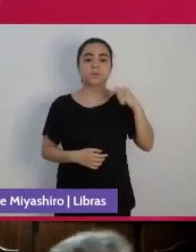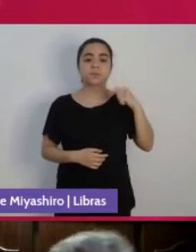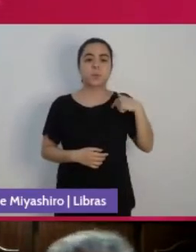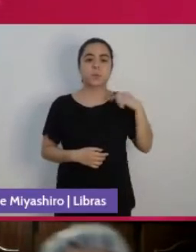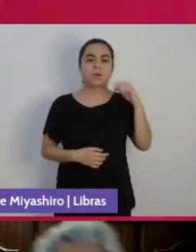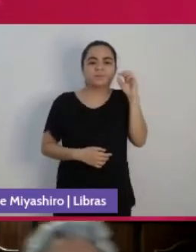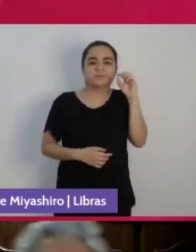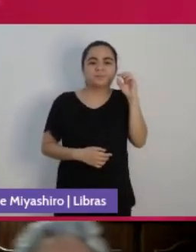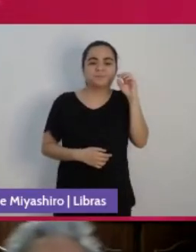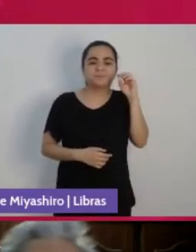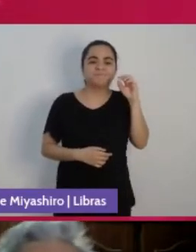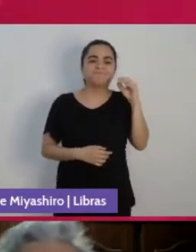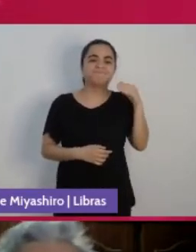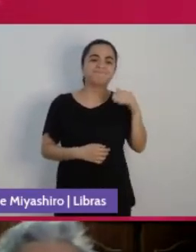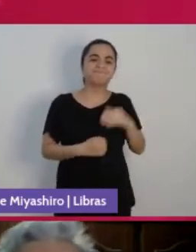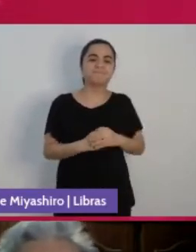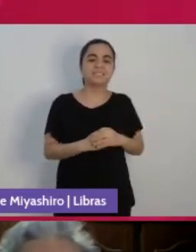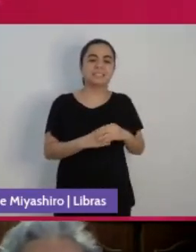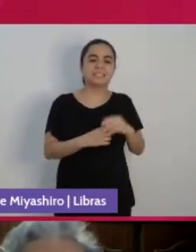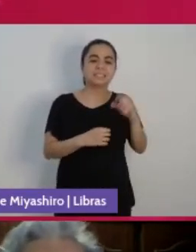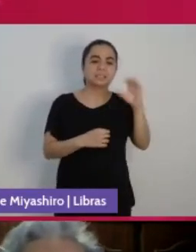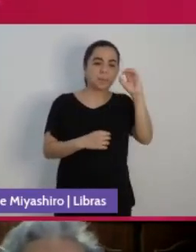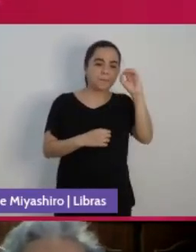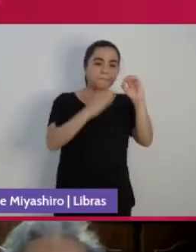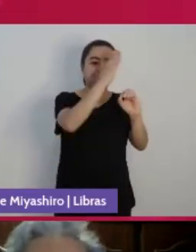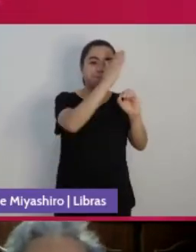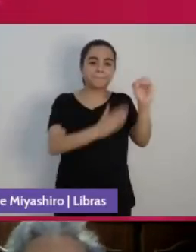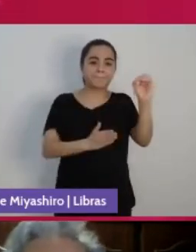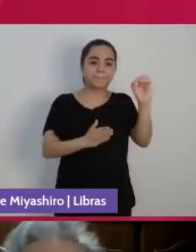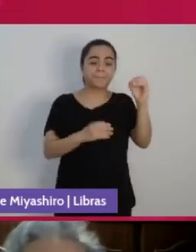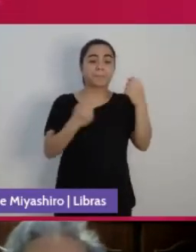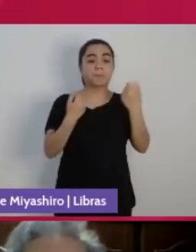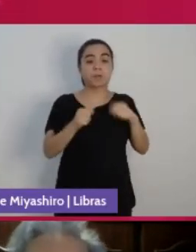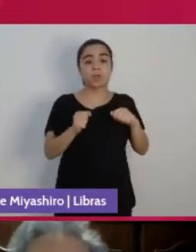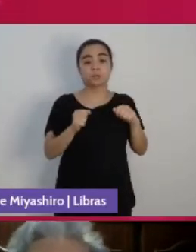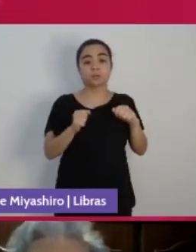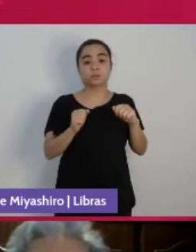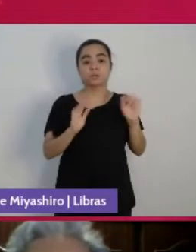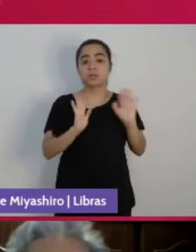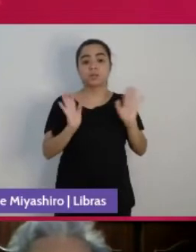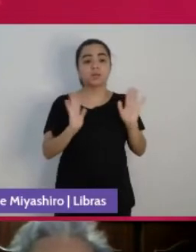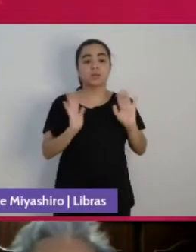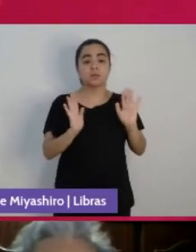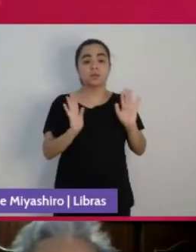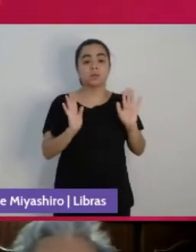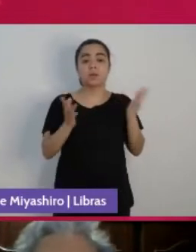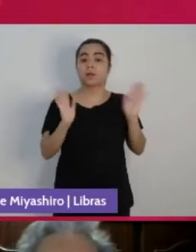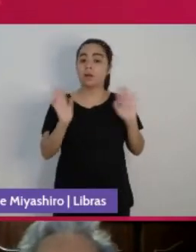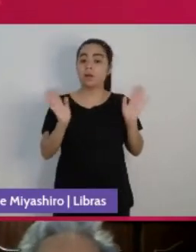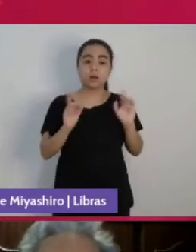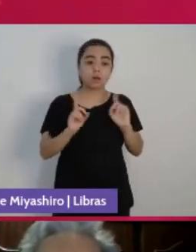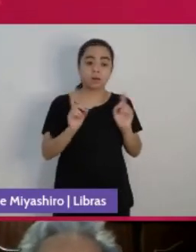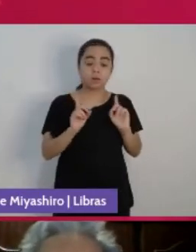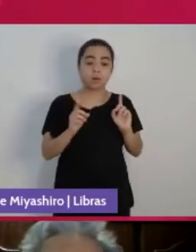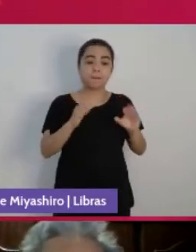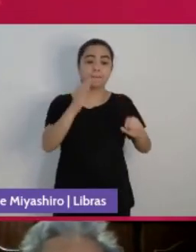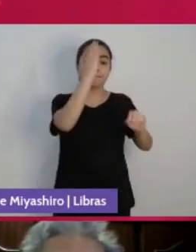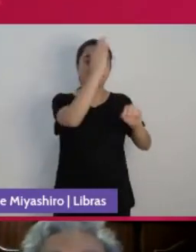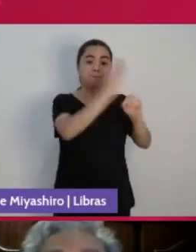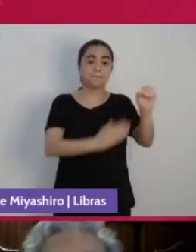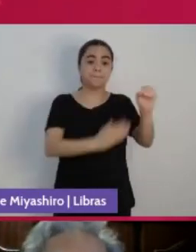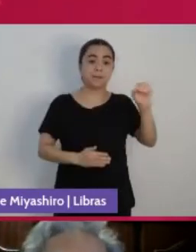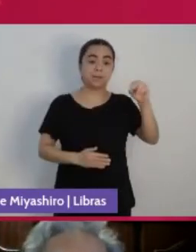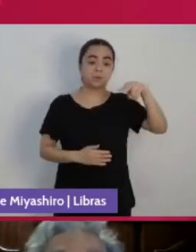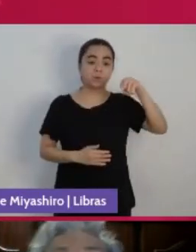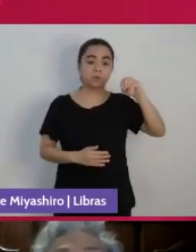nódulo. Posso mandar um exame mostrando meio nódulo? Não, não posso mandar meio nódulo para o médico.